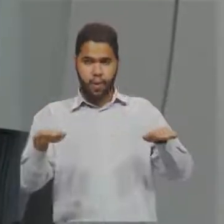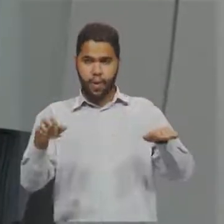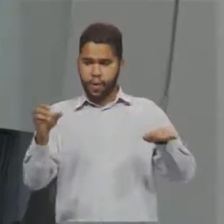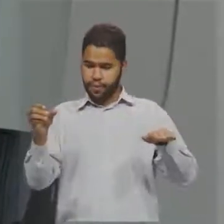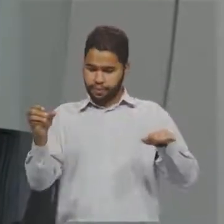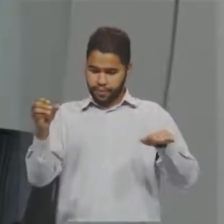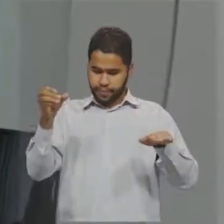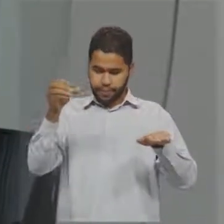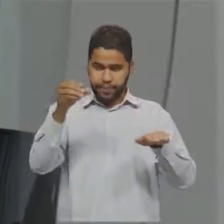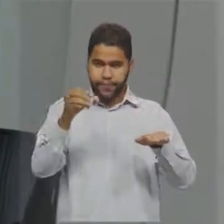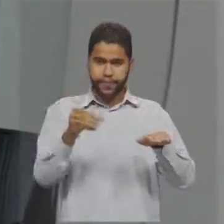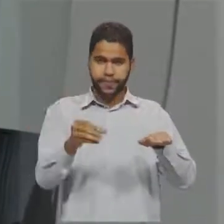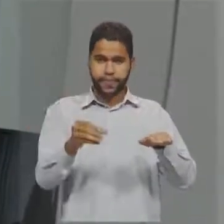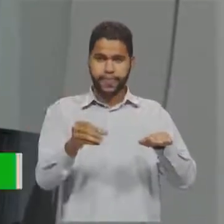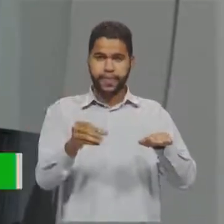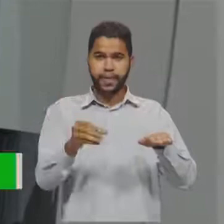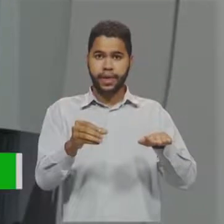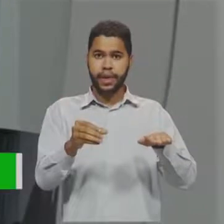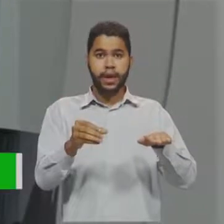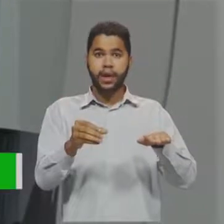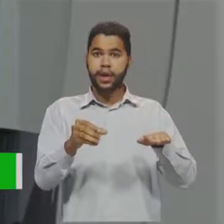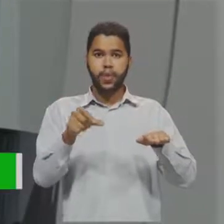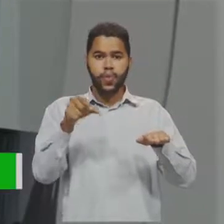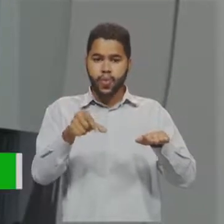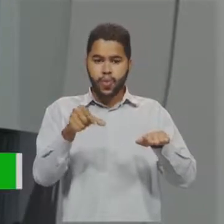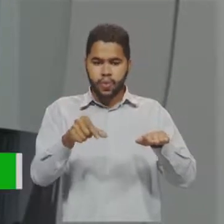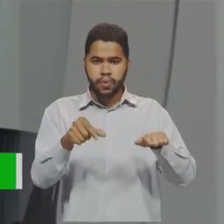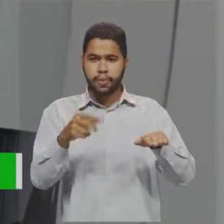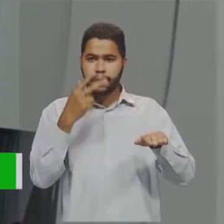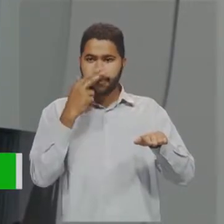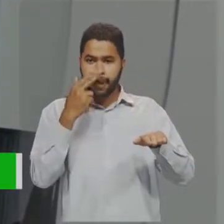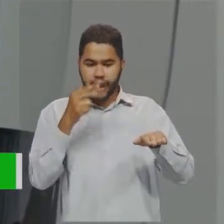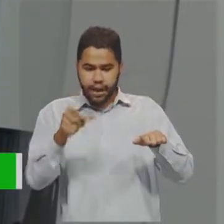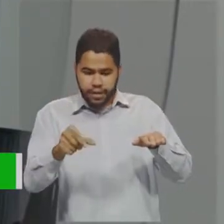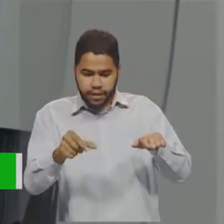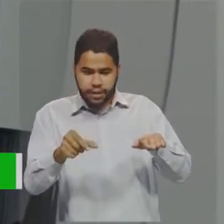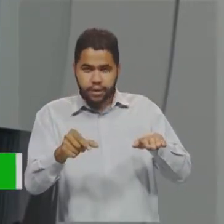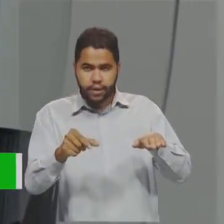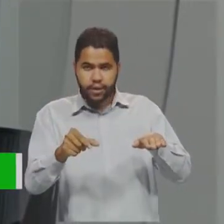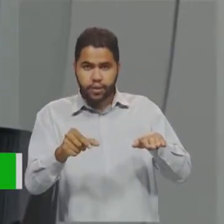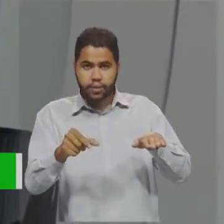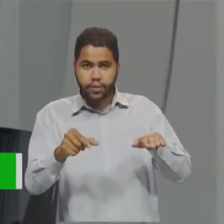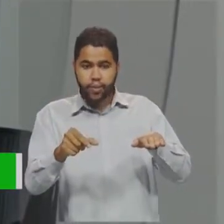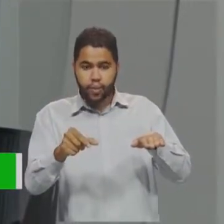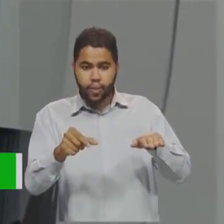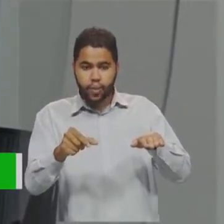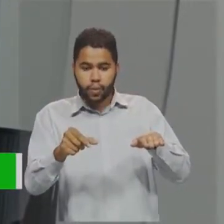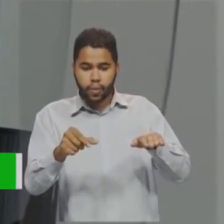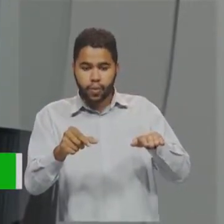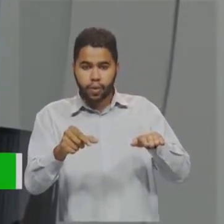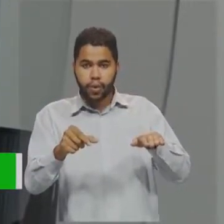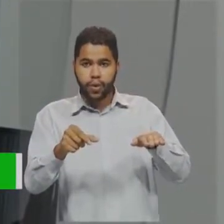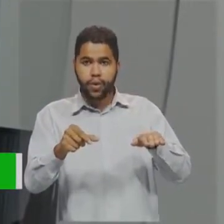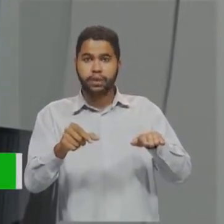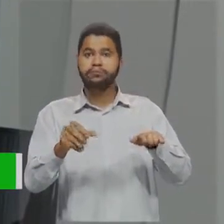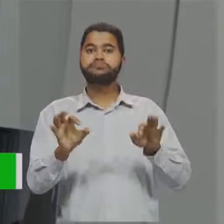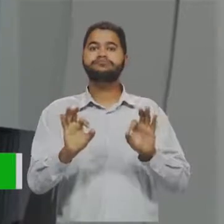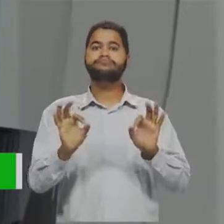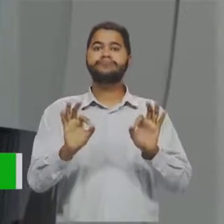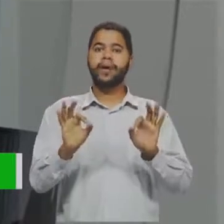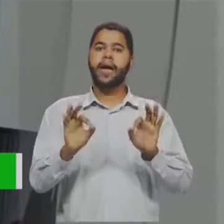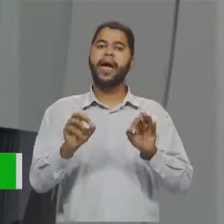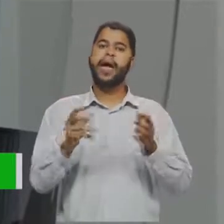objeto e ele não ficou na mesma superfície, em uma única superfície, o objeto todo, ela